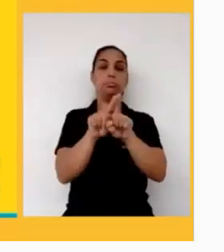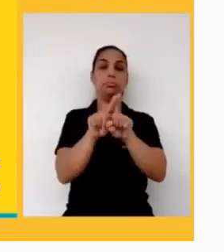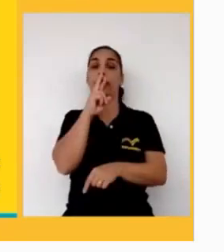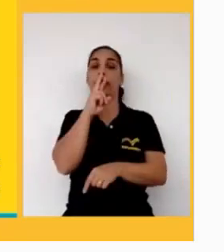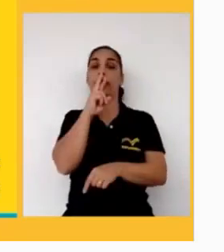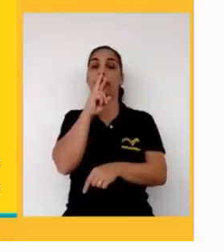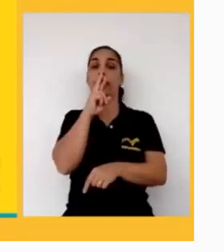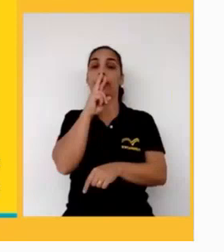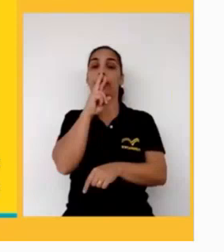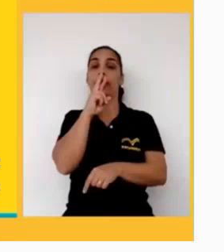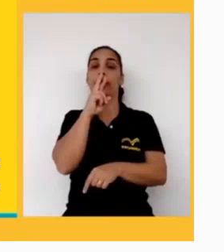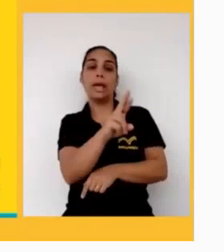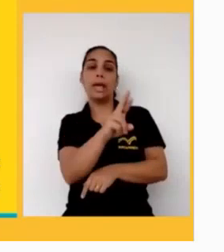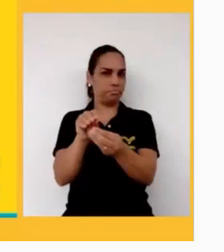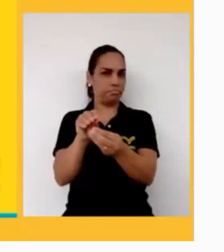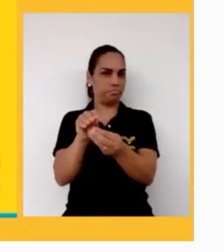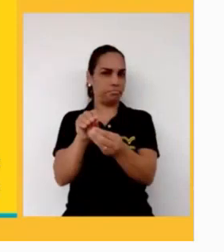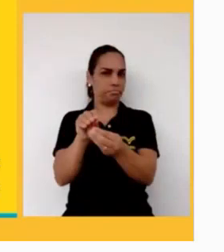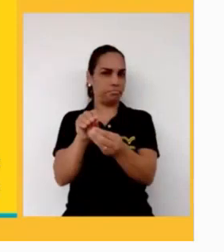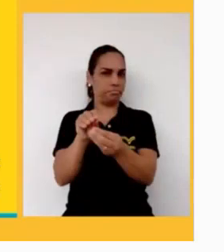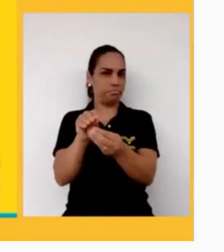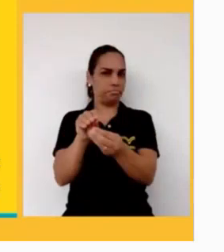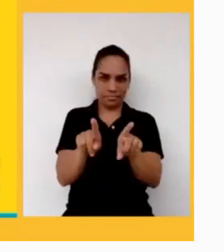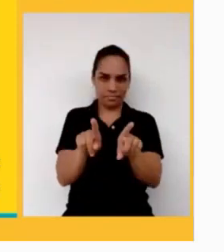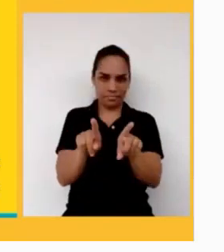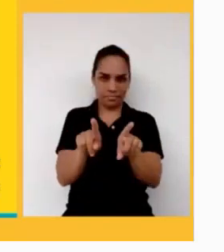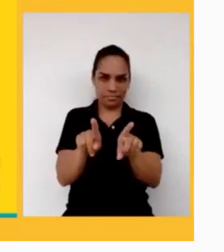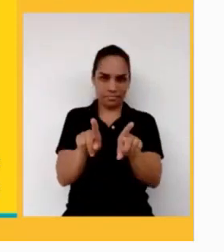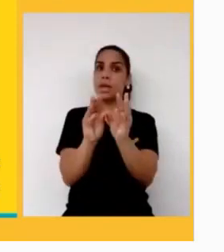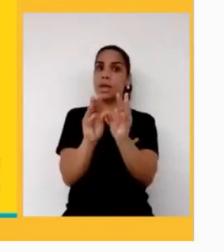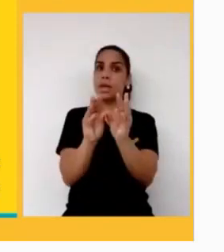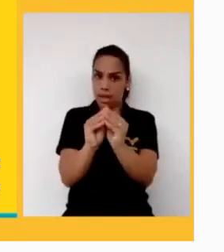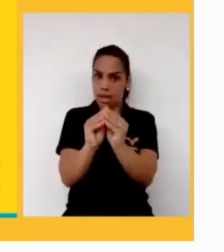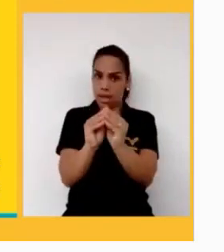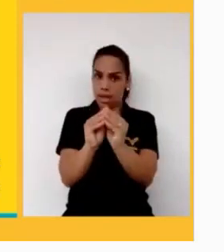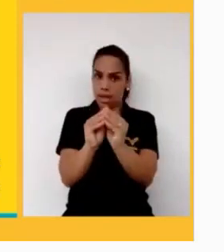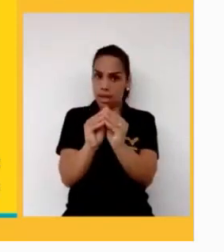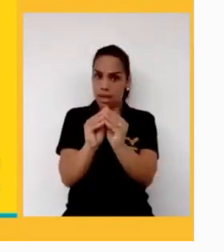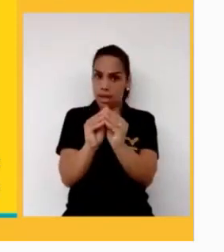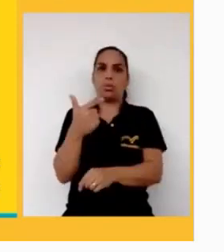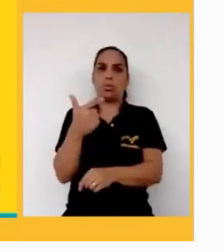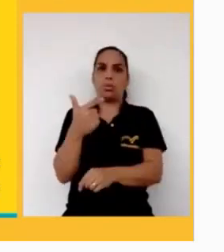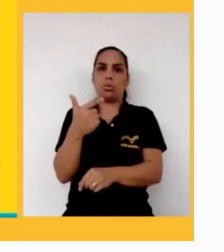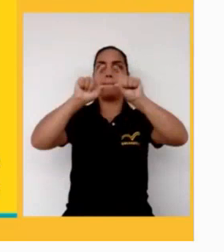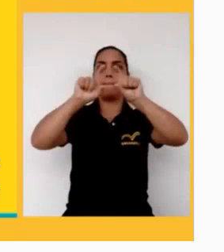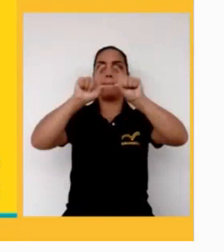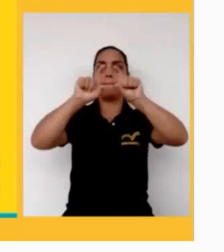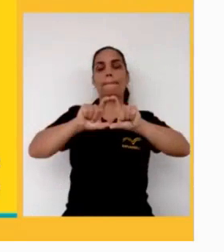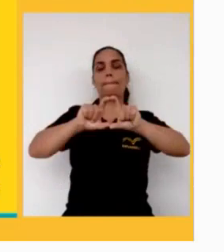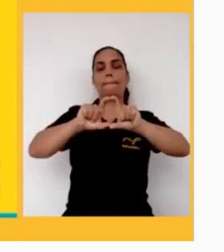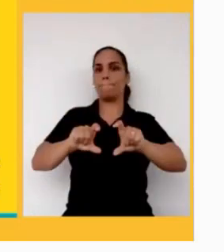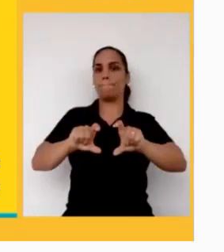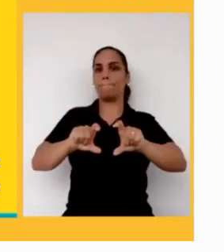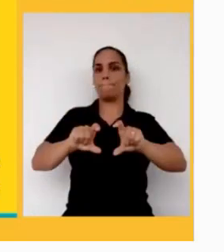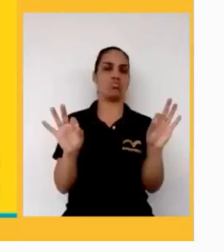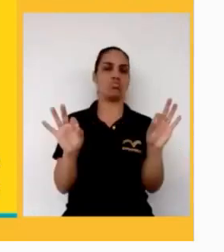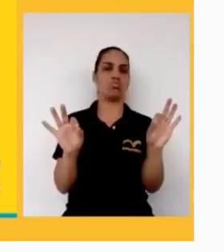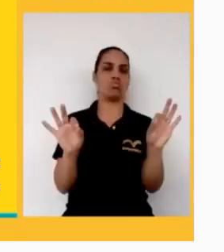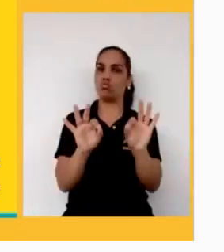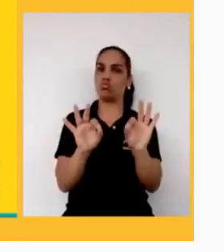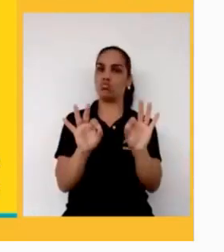conclusões. No resumo, não existe parágrafo, é um único bloco.